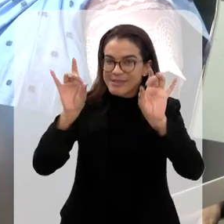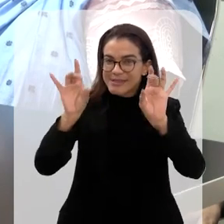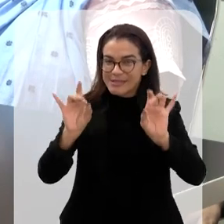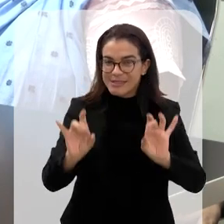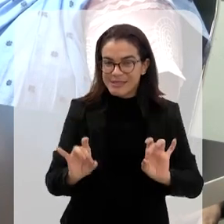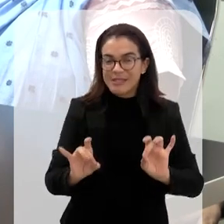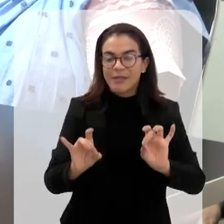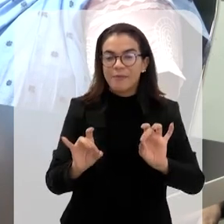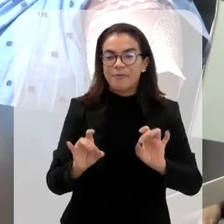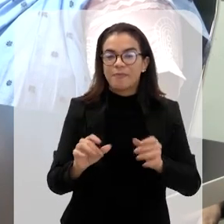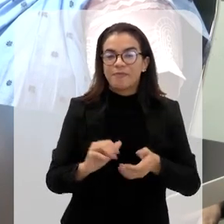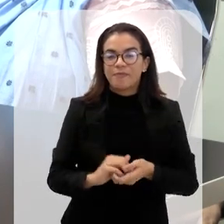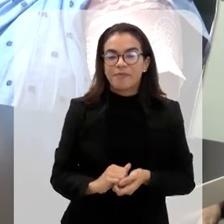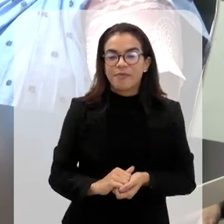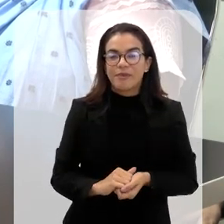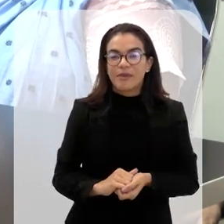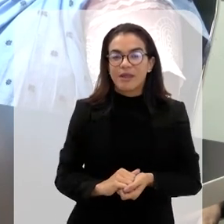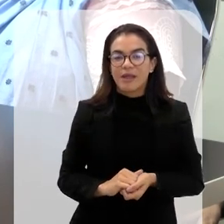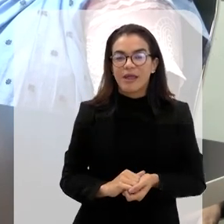especialista,